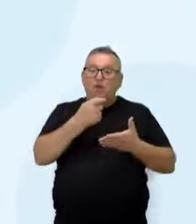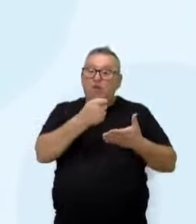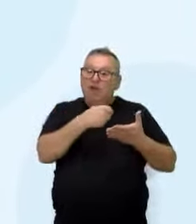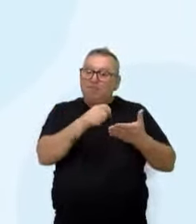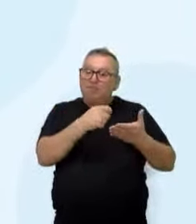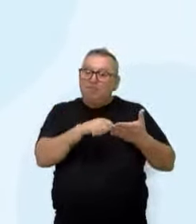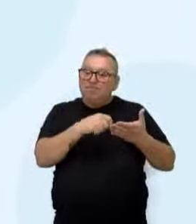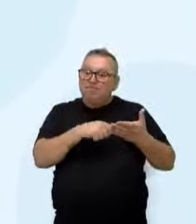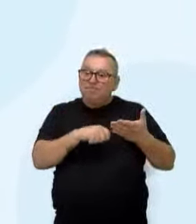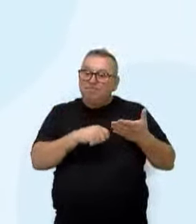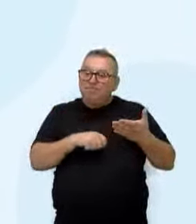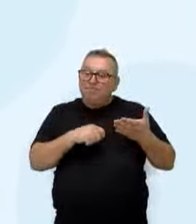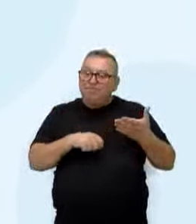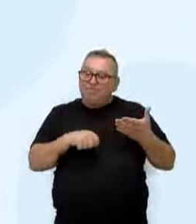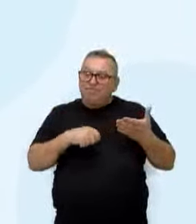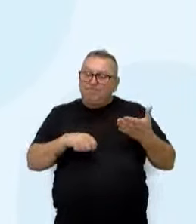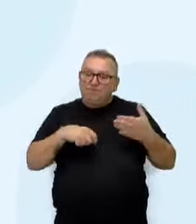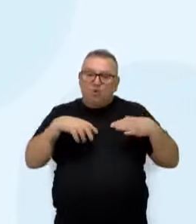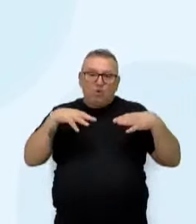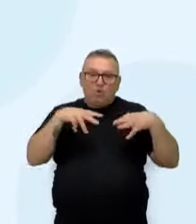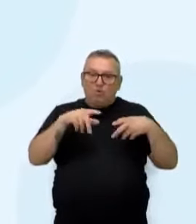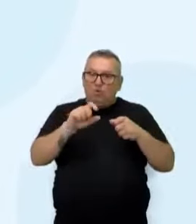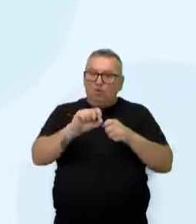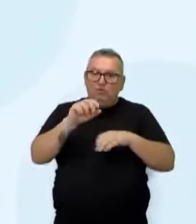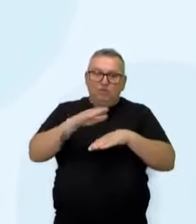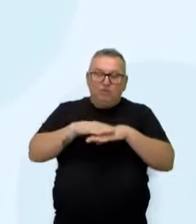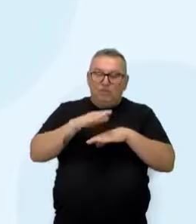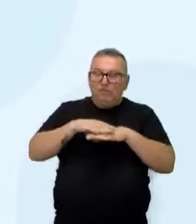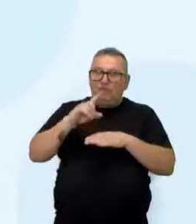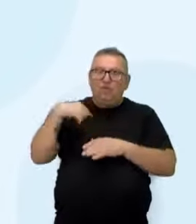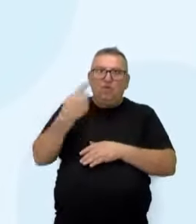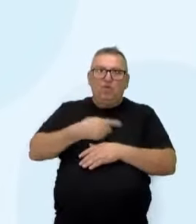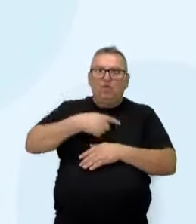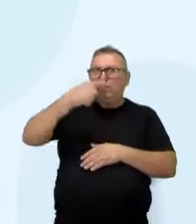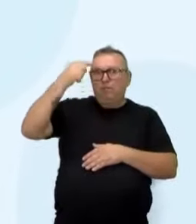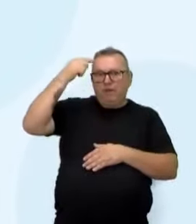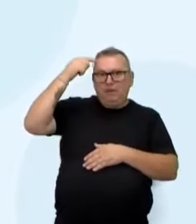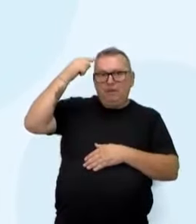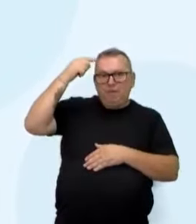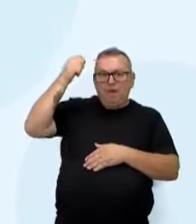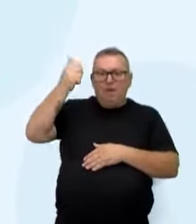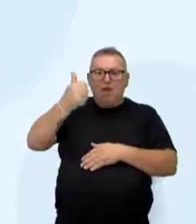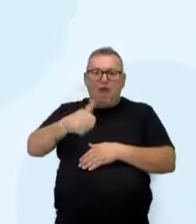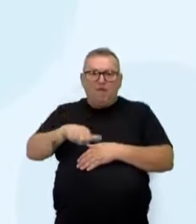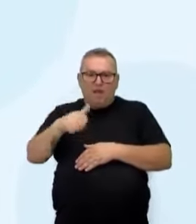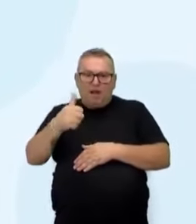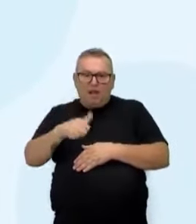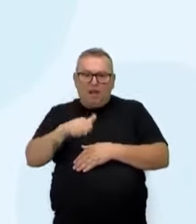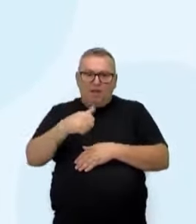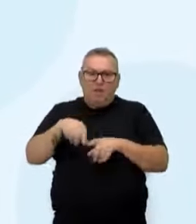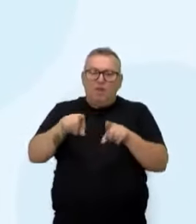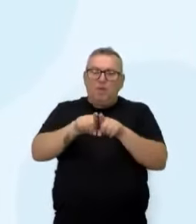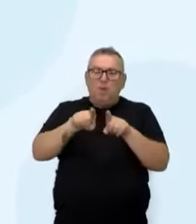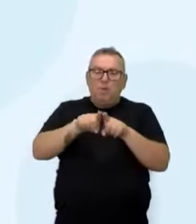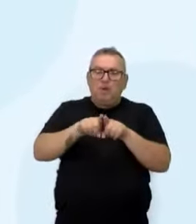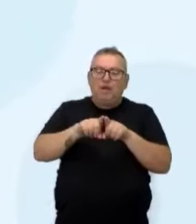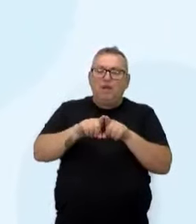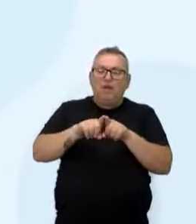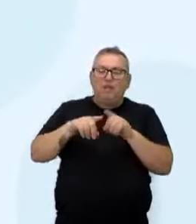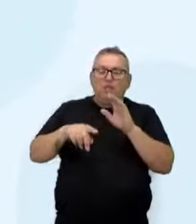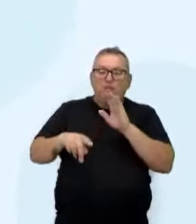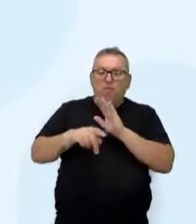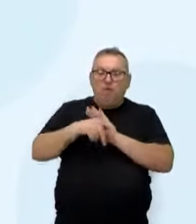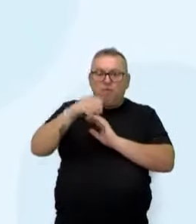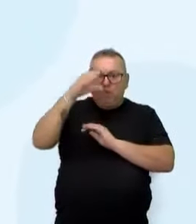como é que tem sido feita essa trajetória, as nossas reflexões, as nossas avaliações nesse processo. Então, o